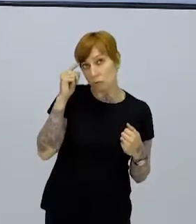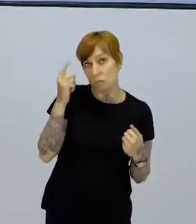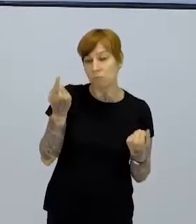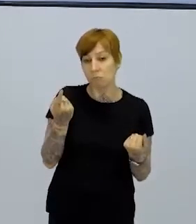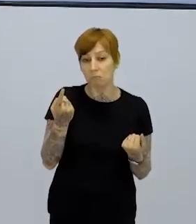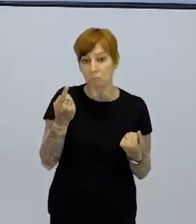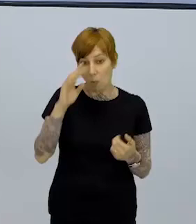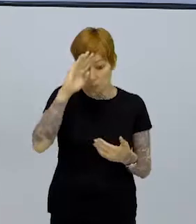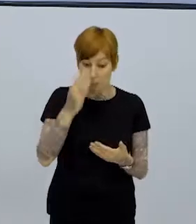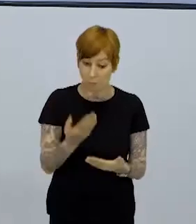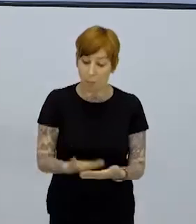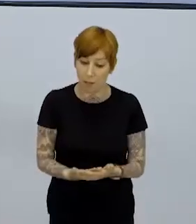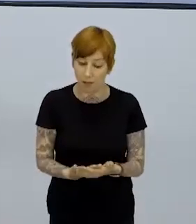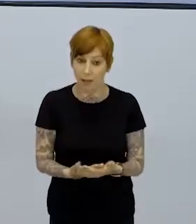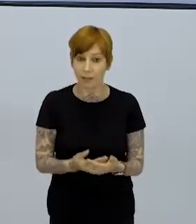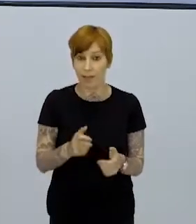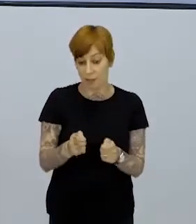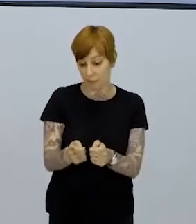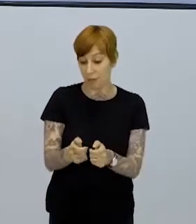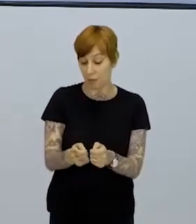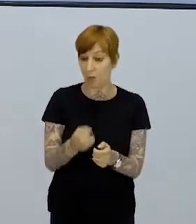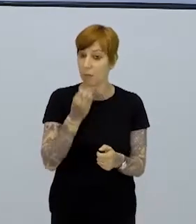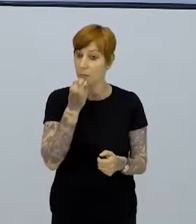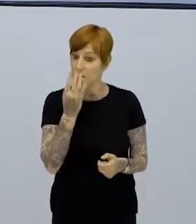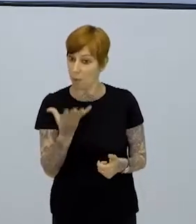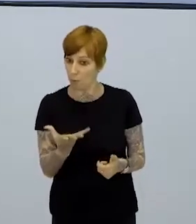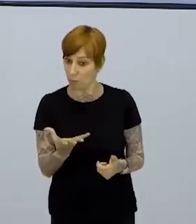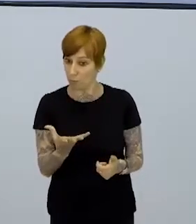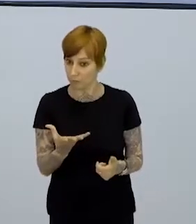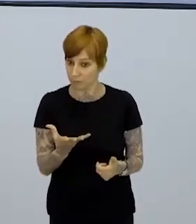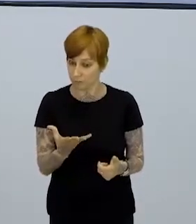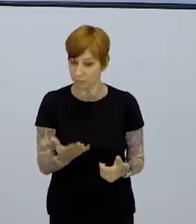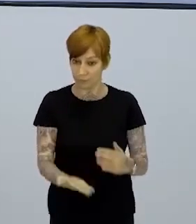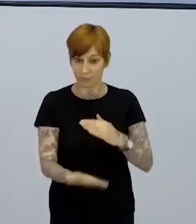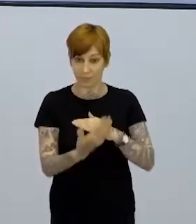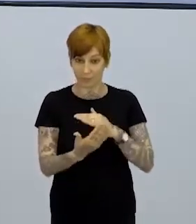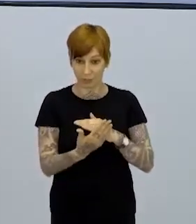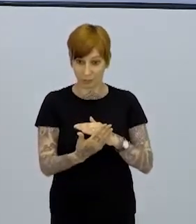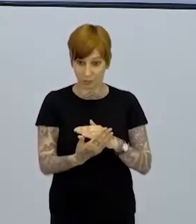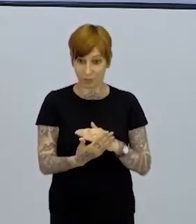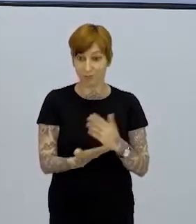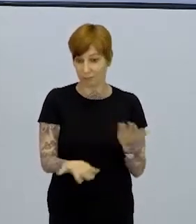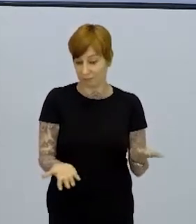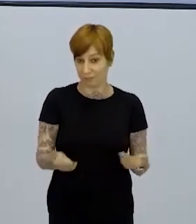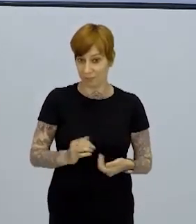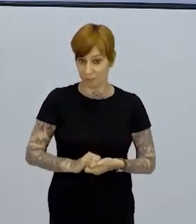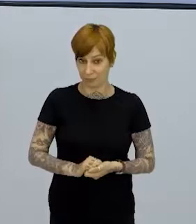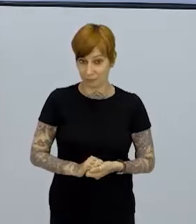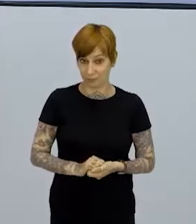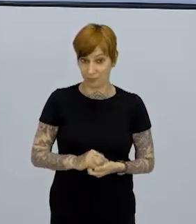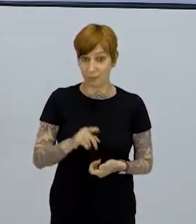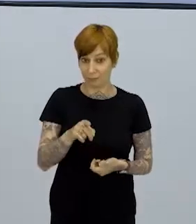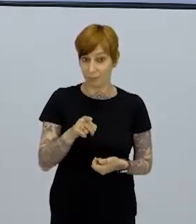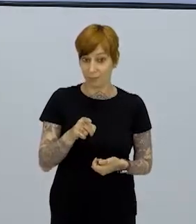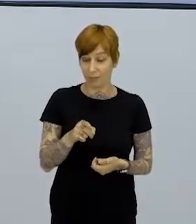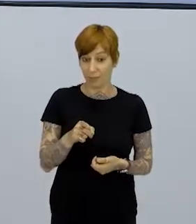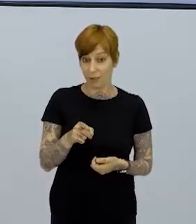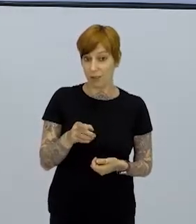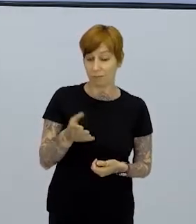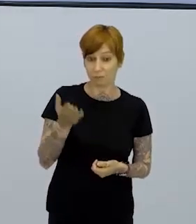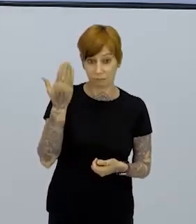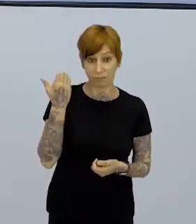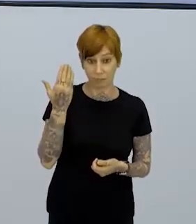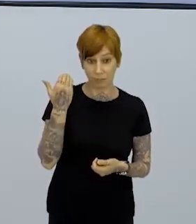uhum. Tá? Tem gente que acha que não. Eu, por exemplo, acho que sim, isso é uma crença, tá? Uhum. Eu acreditar que,